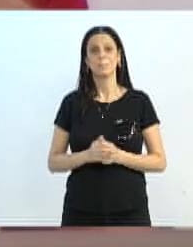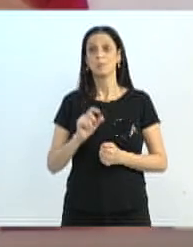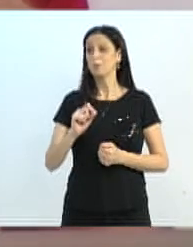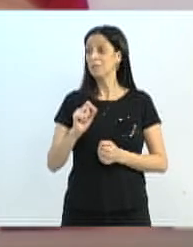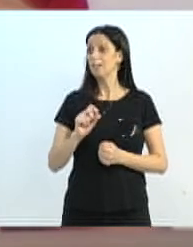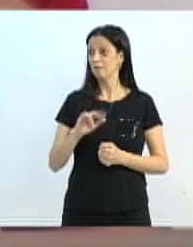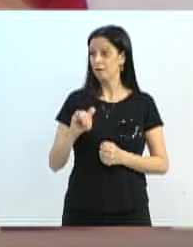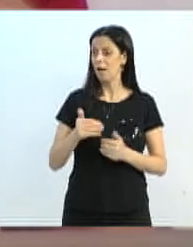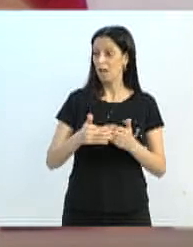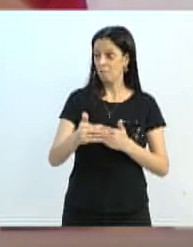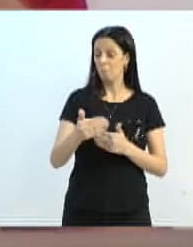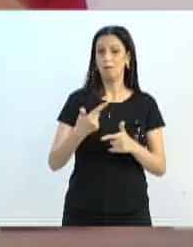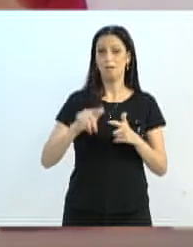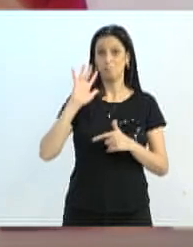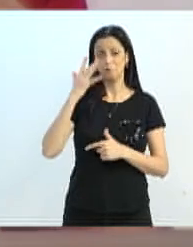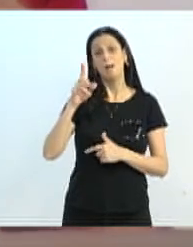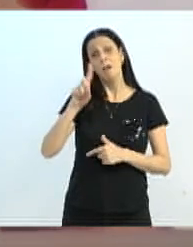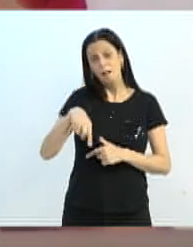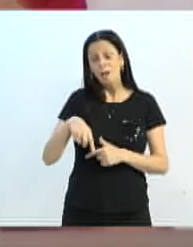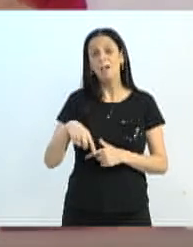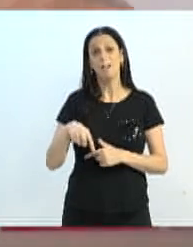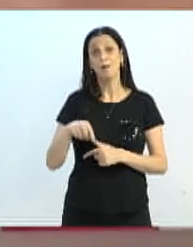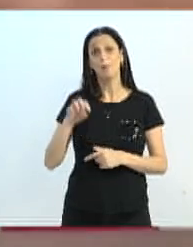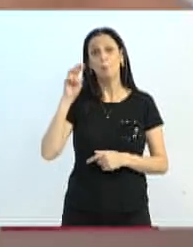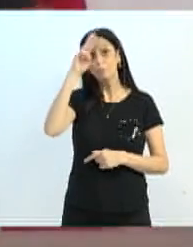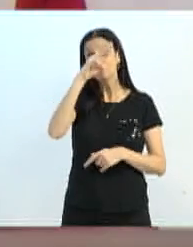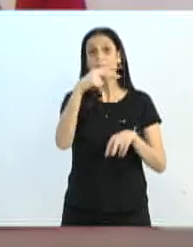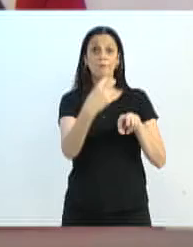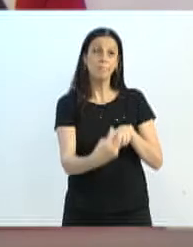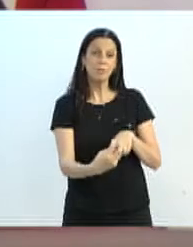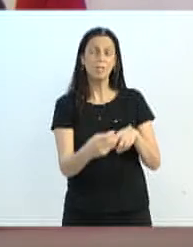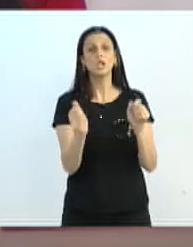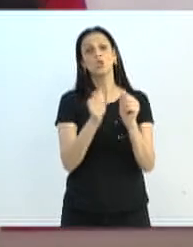Brasília. Inclusive, né, os contatos com o STF, tão